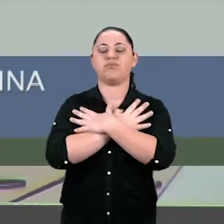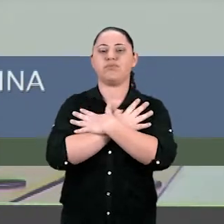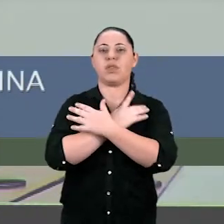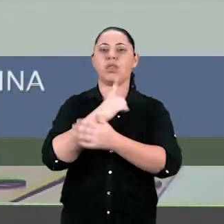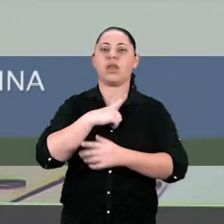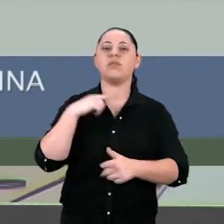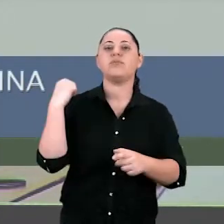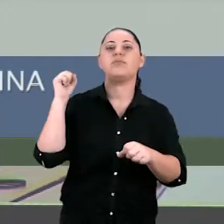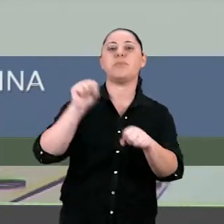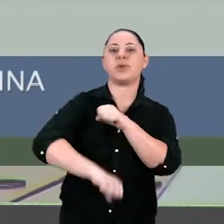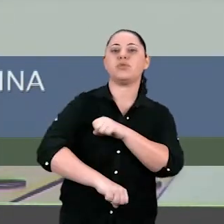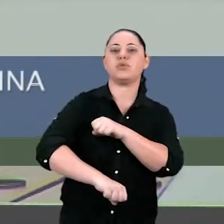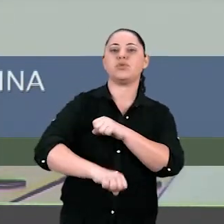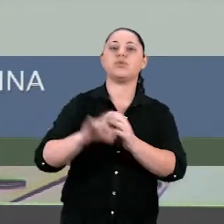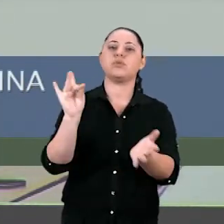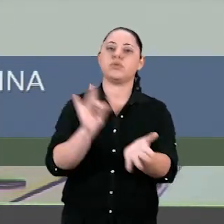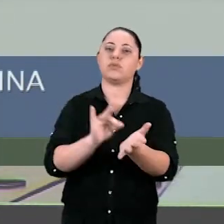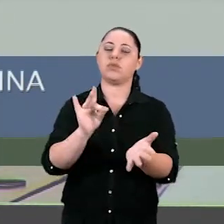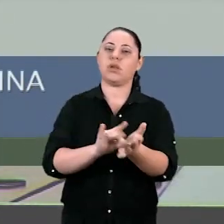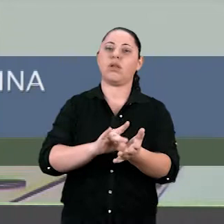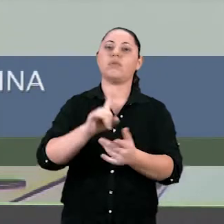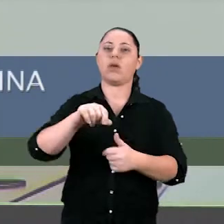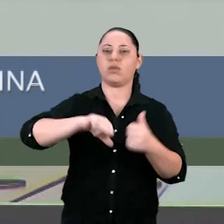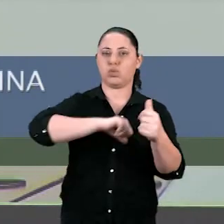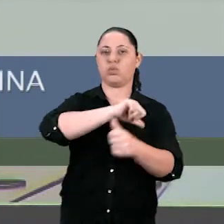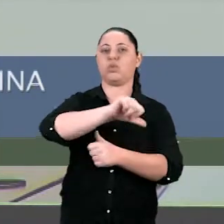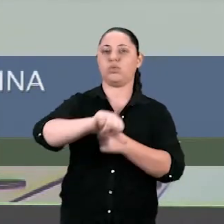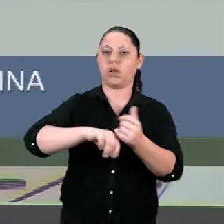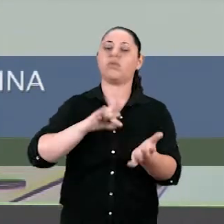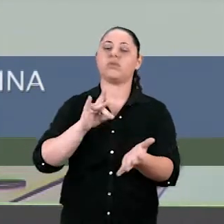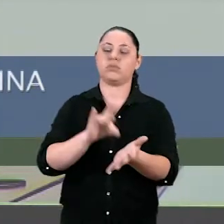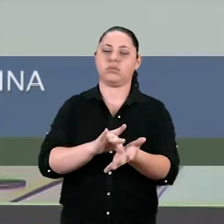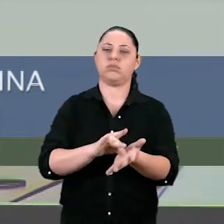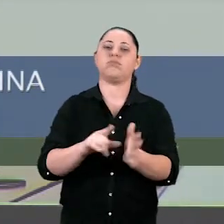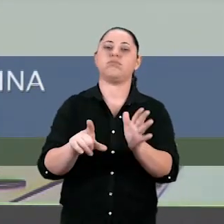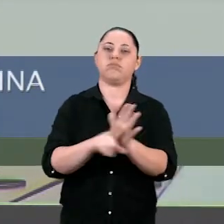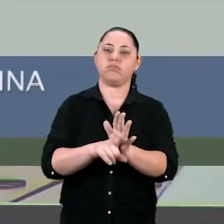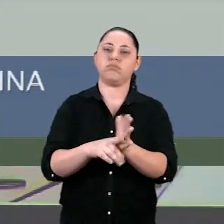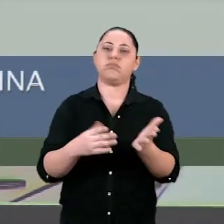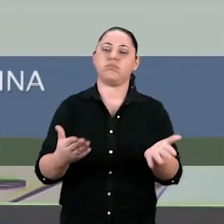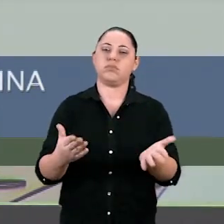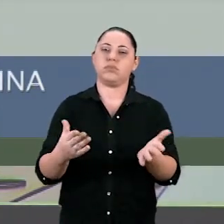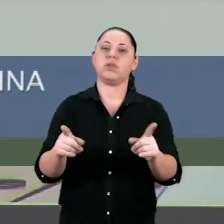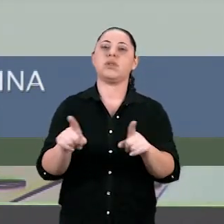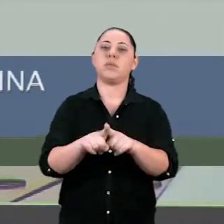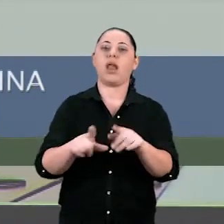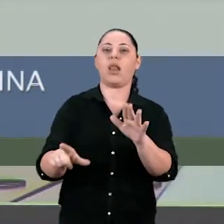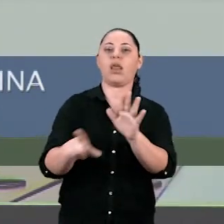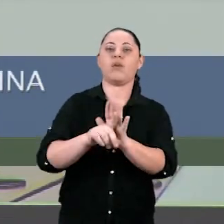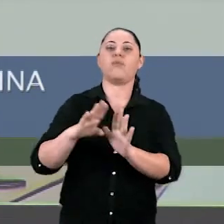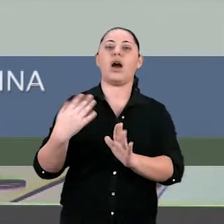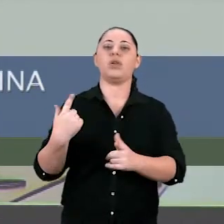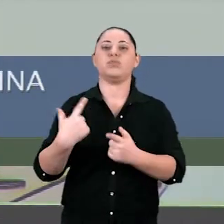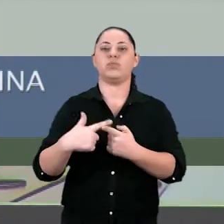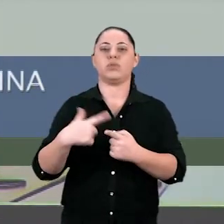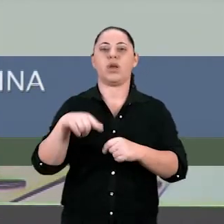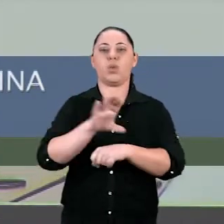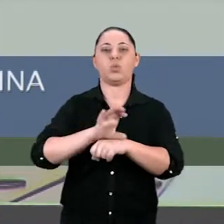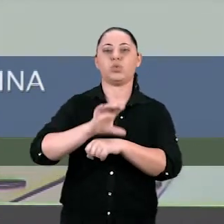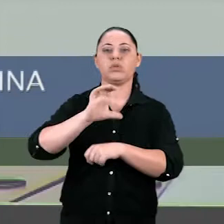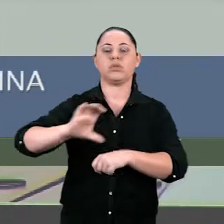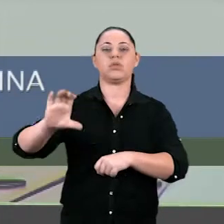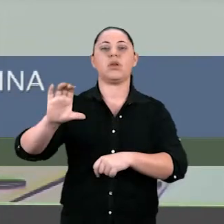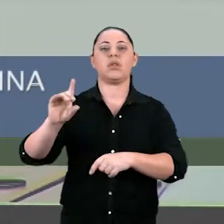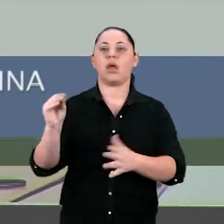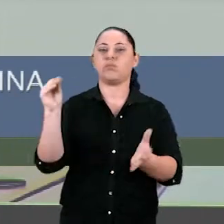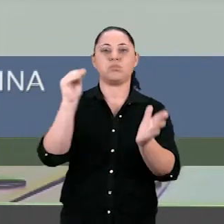legítima, e, por outro lado, nós poderíamos dizer que é uma mutação ilegítima e inconstitucional, afinal não está prevista na Constituição, afinal